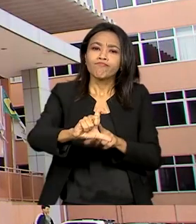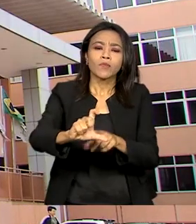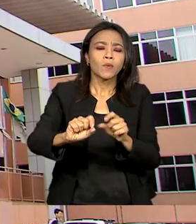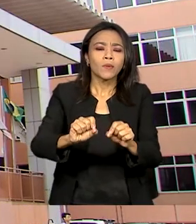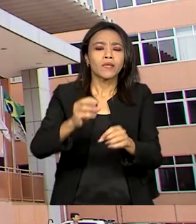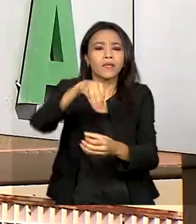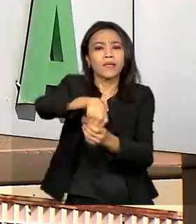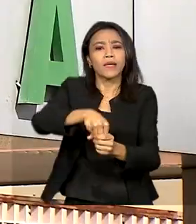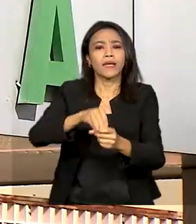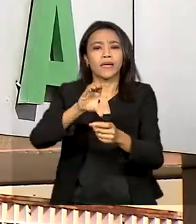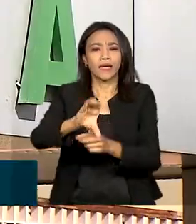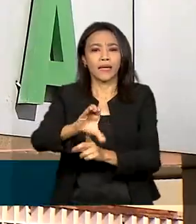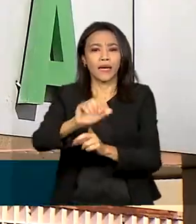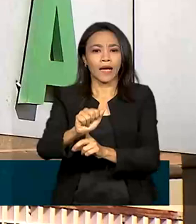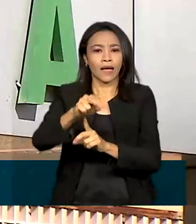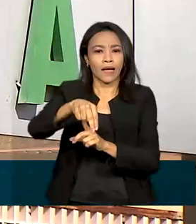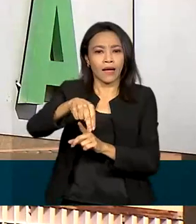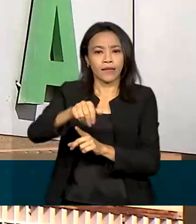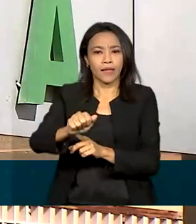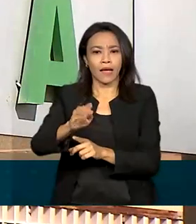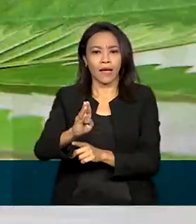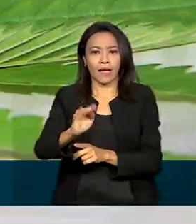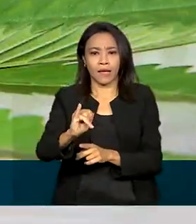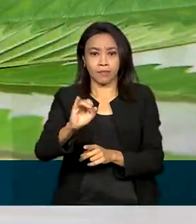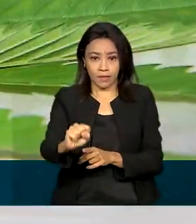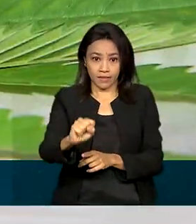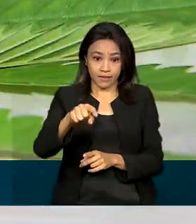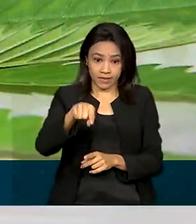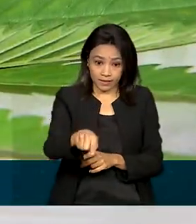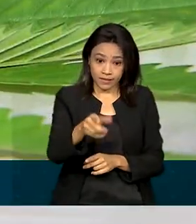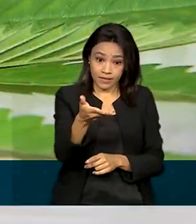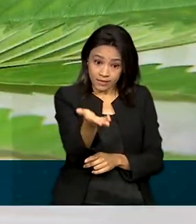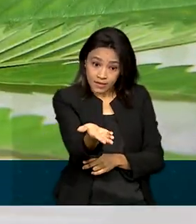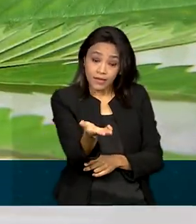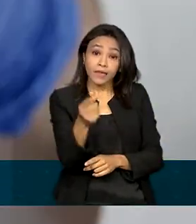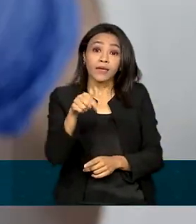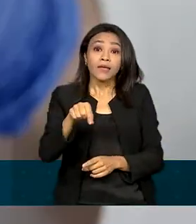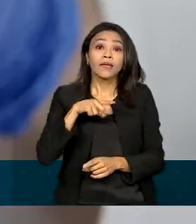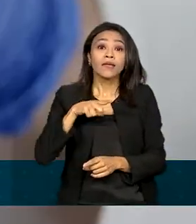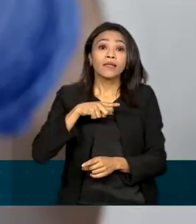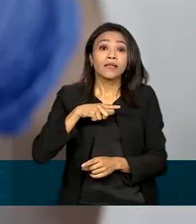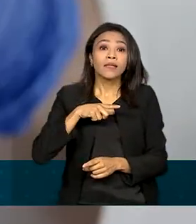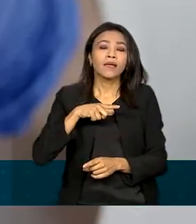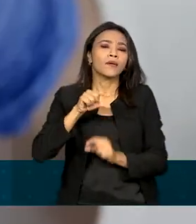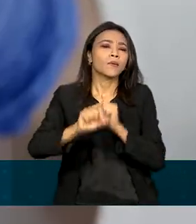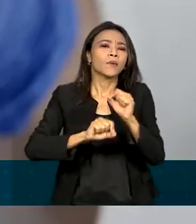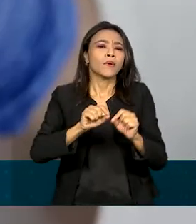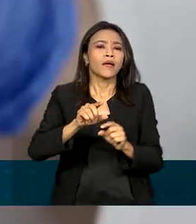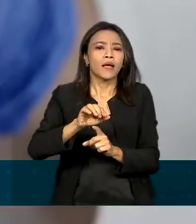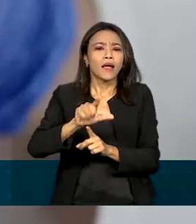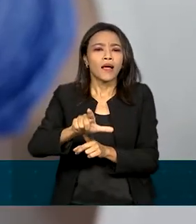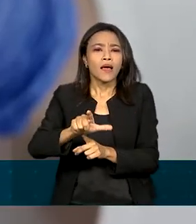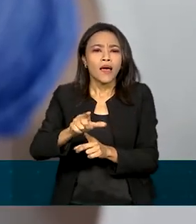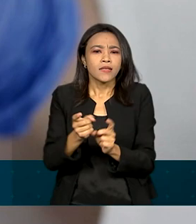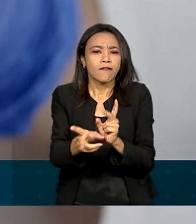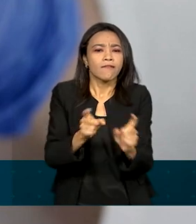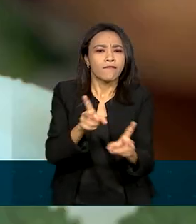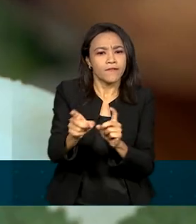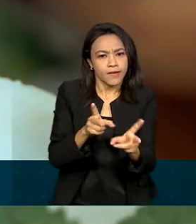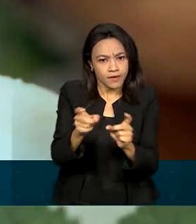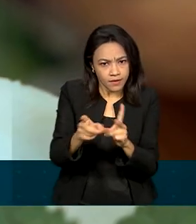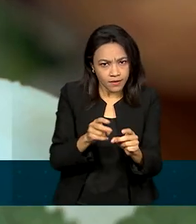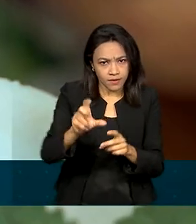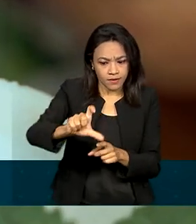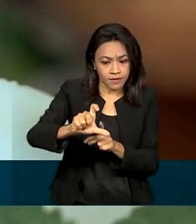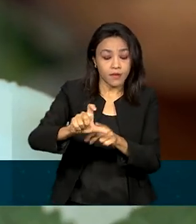de cannabis no Brasil é a solução oral canabidiol iselabs a comercialização do produto deve ser